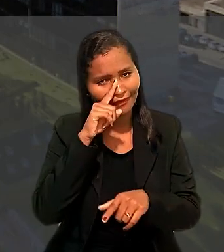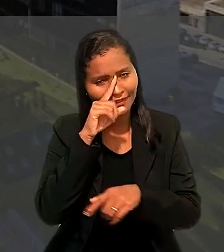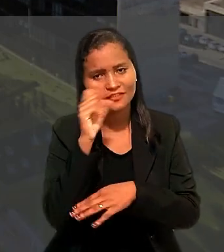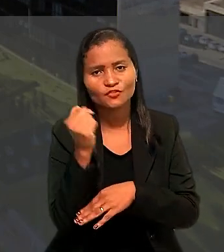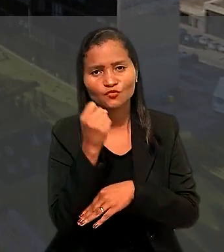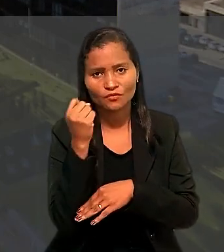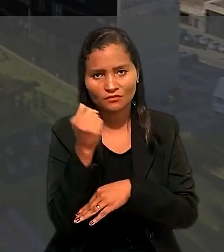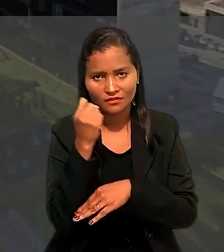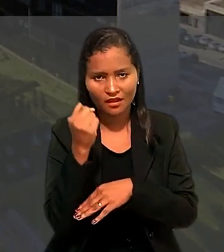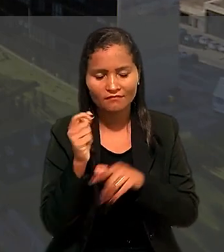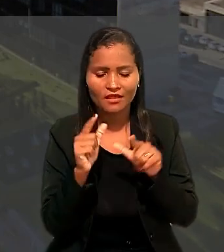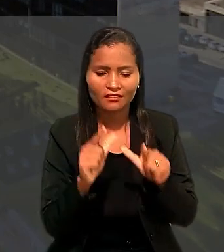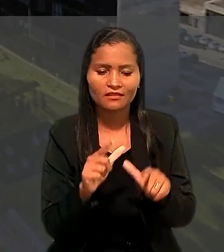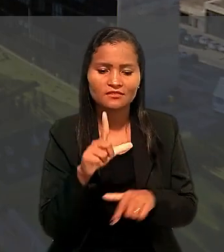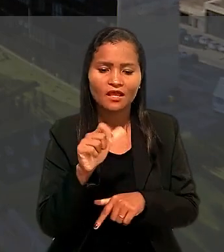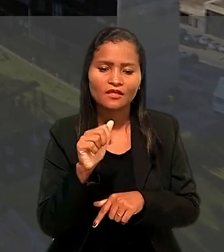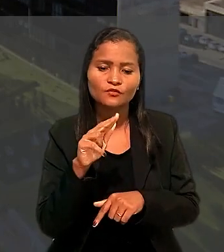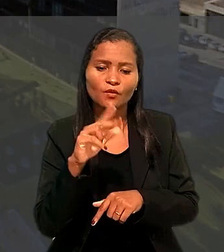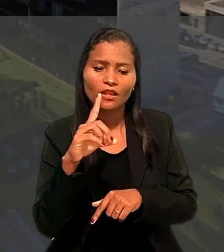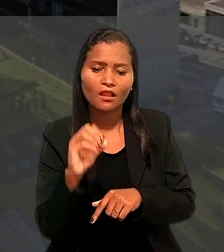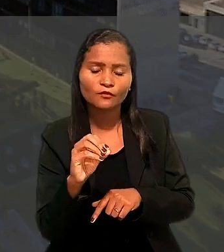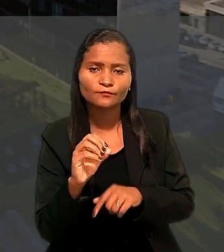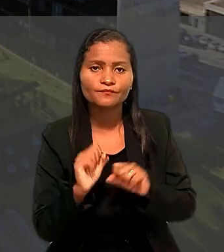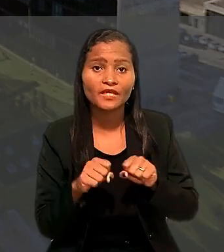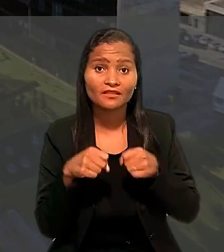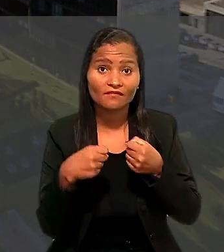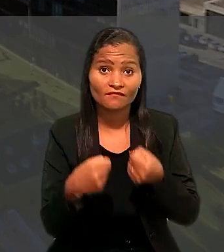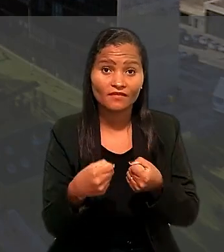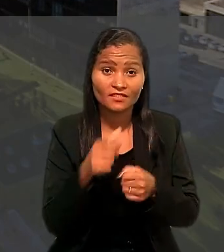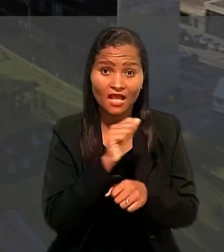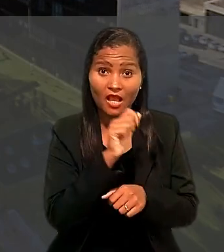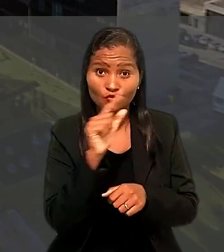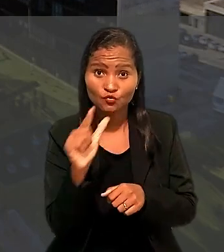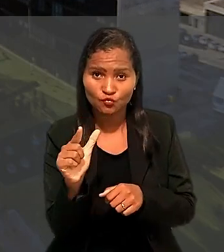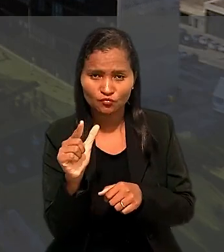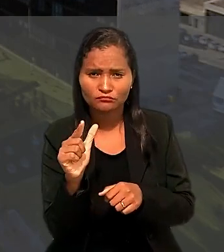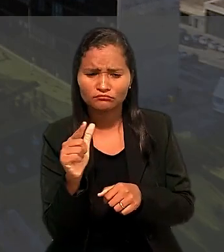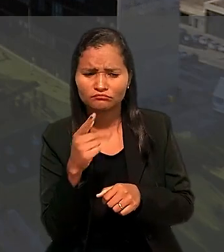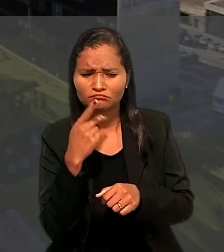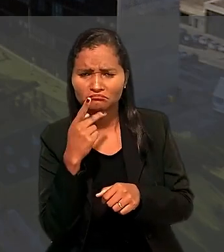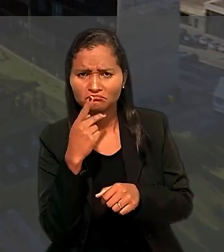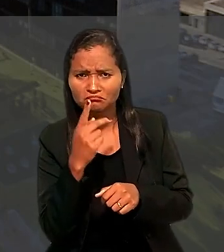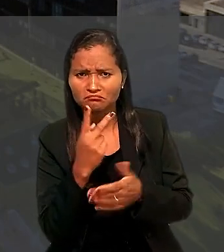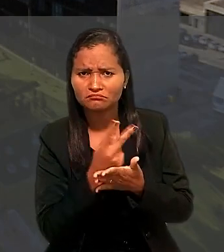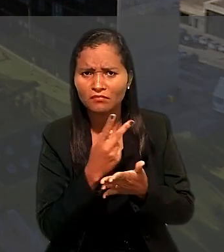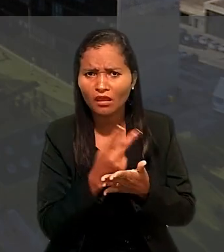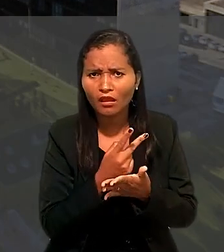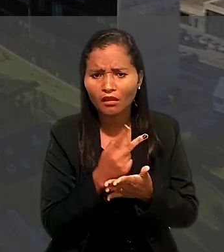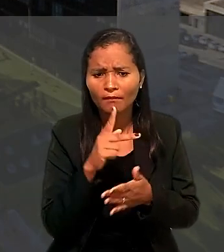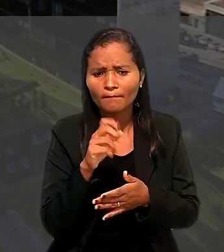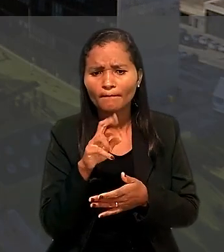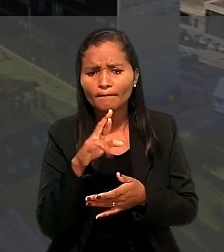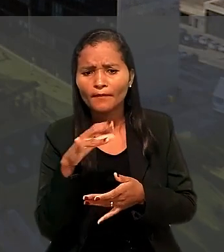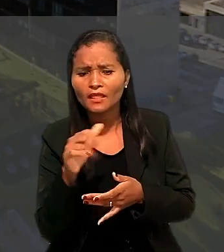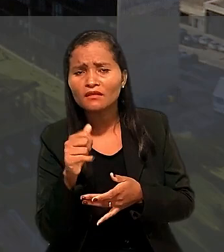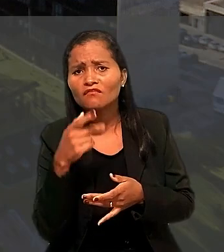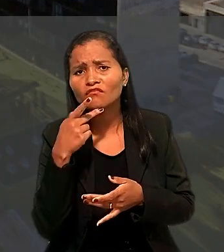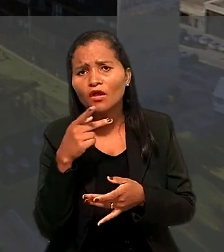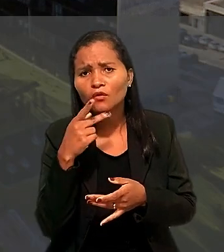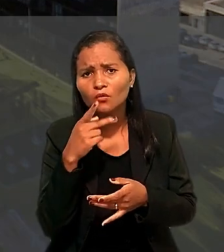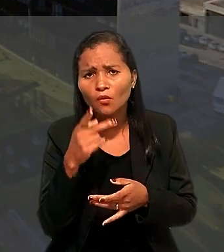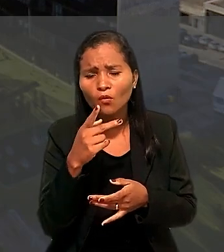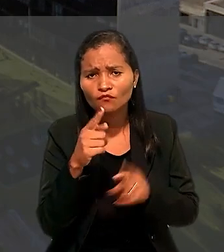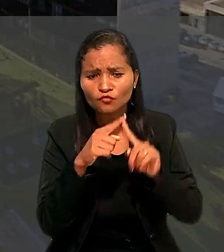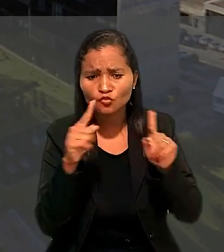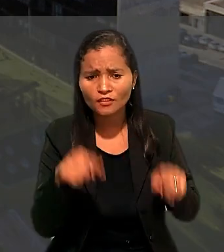risco acentuado, conforme atestado em laudo. Em defesa, a Azul contestou o resultado da perícia e alegou que os empregados ficavam dentro